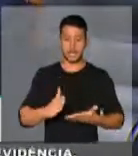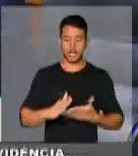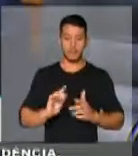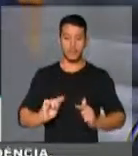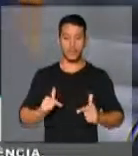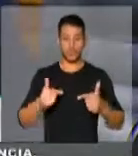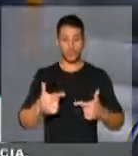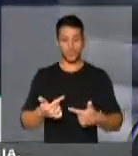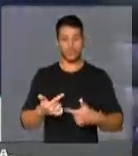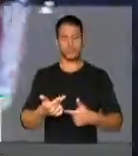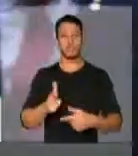a sua fé